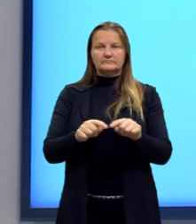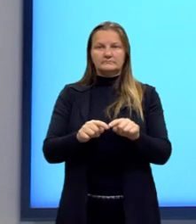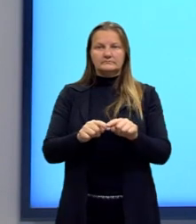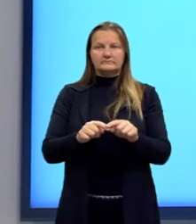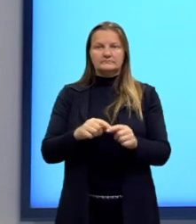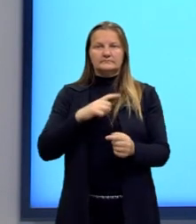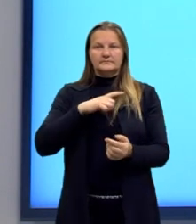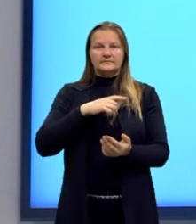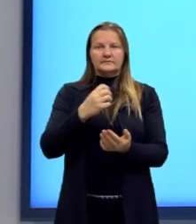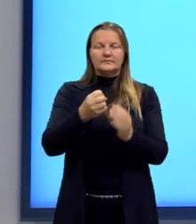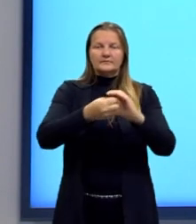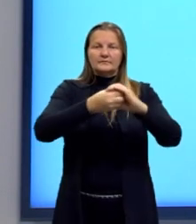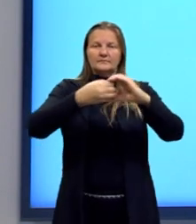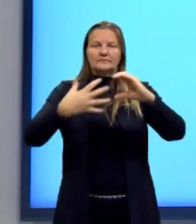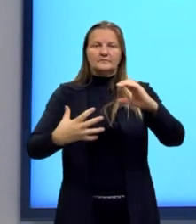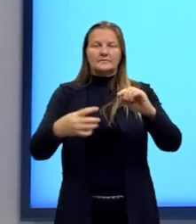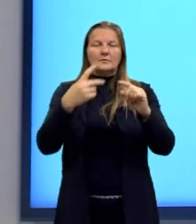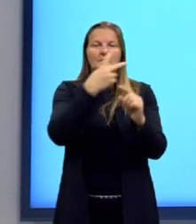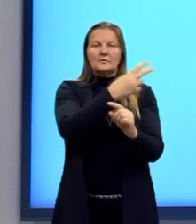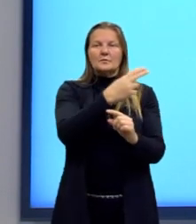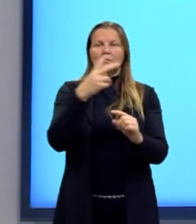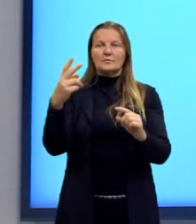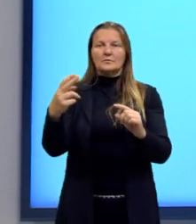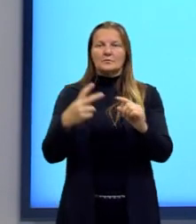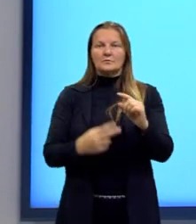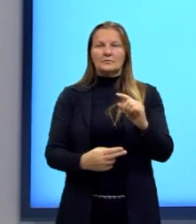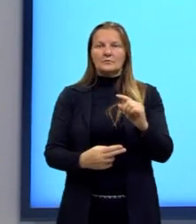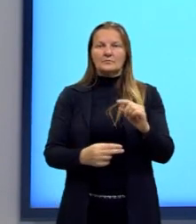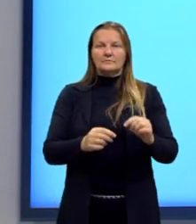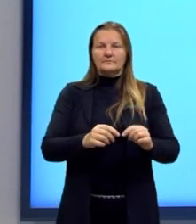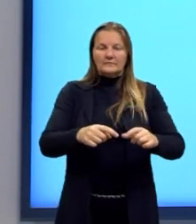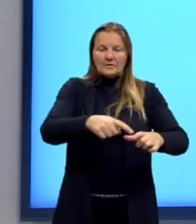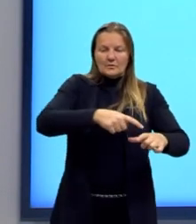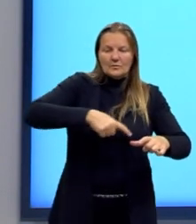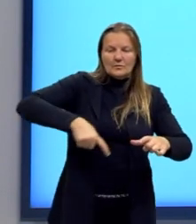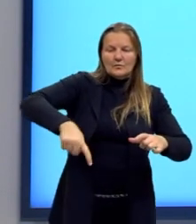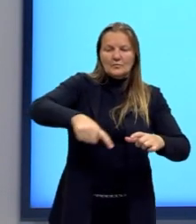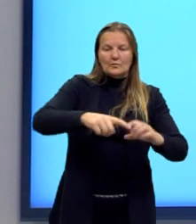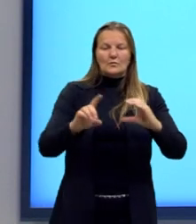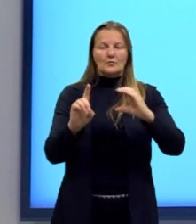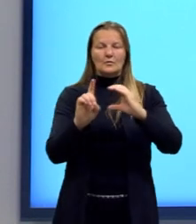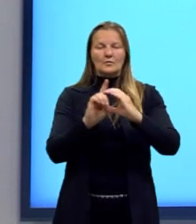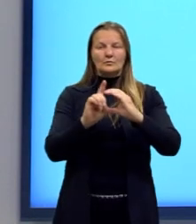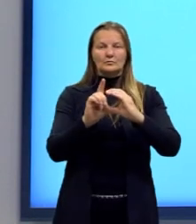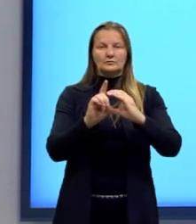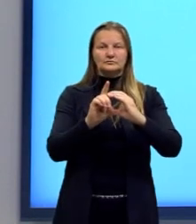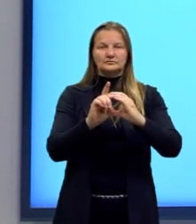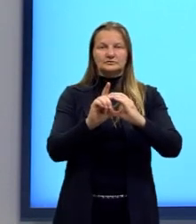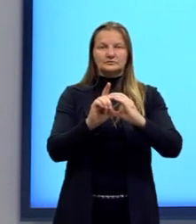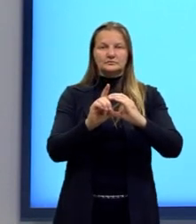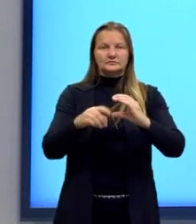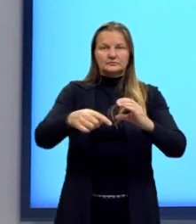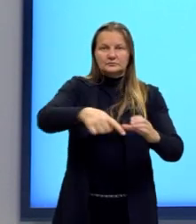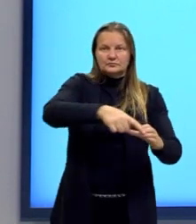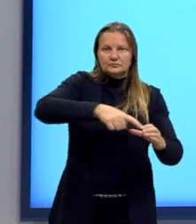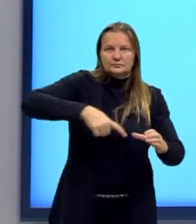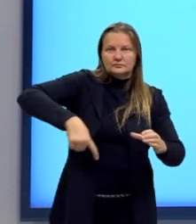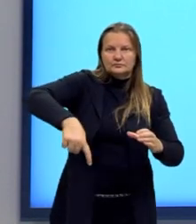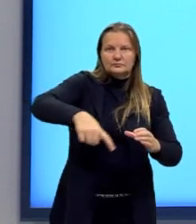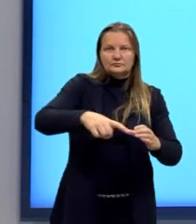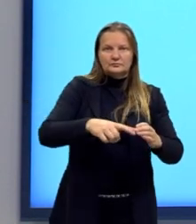e ele é classificado como equilátero porque o diâmetro da base é igual a medida da geratriz então